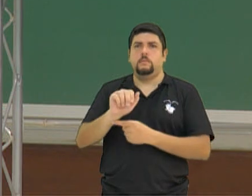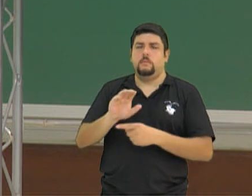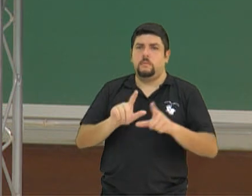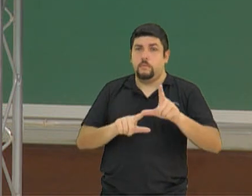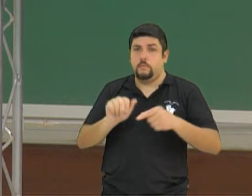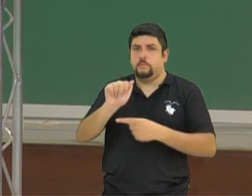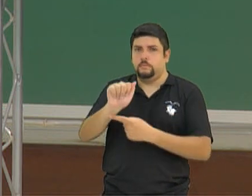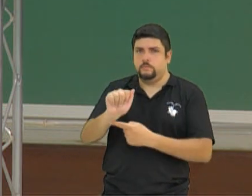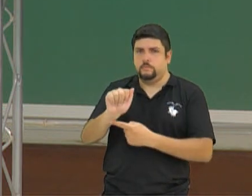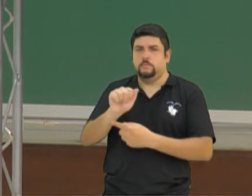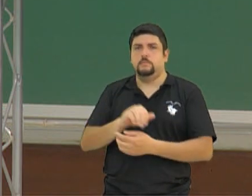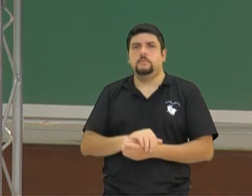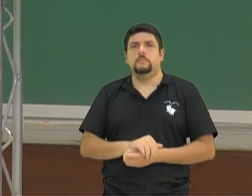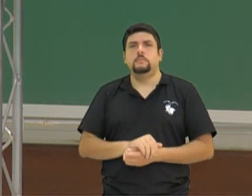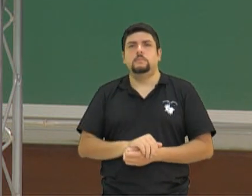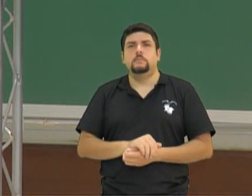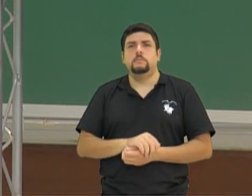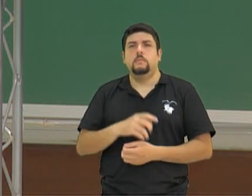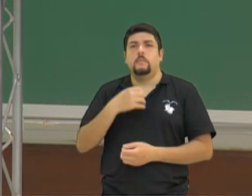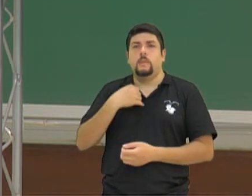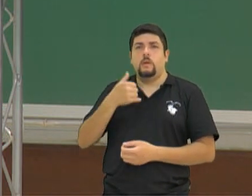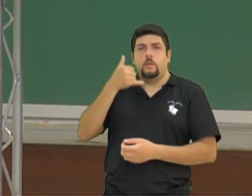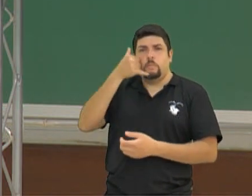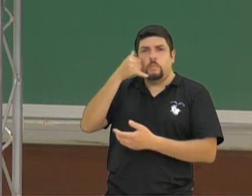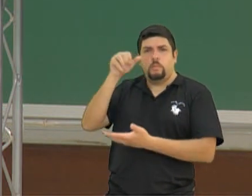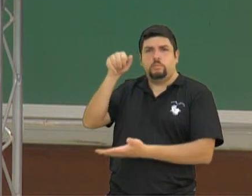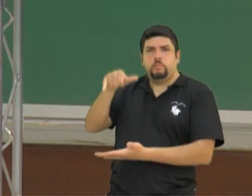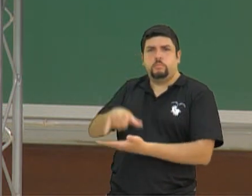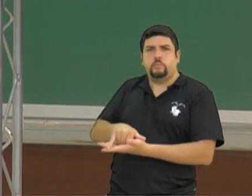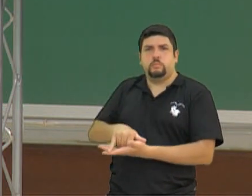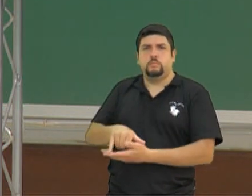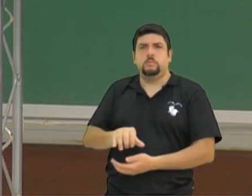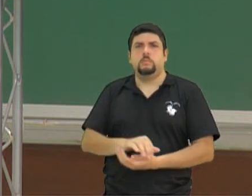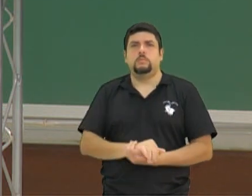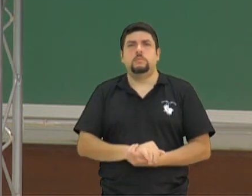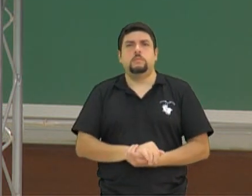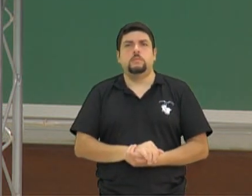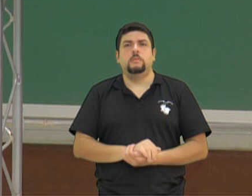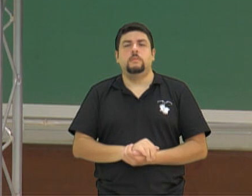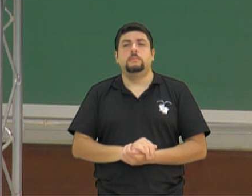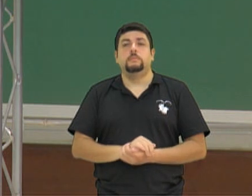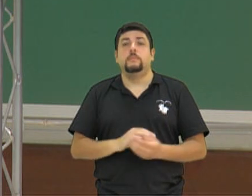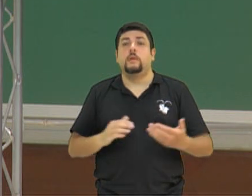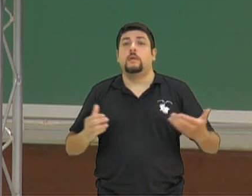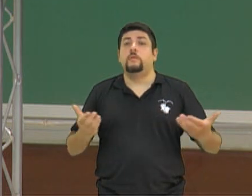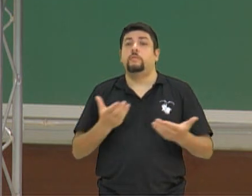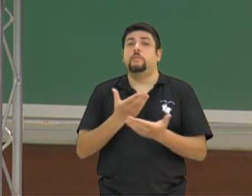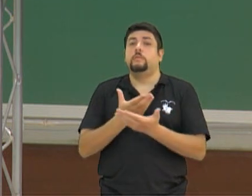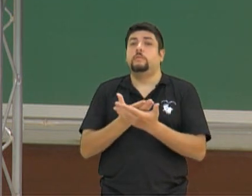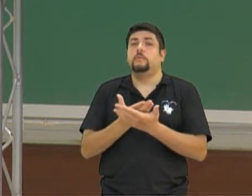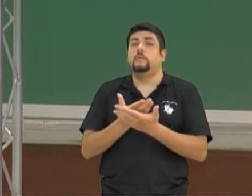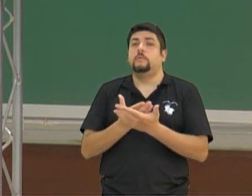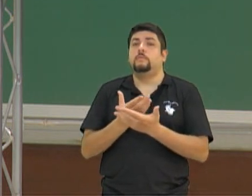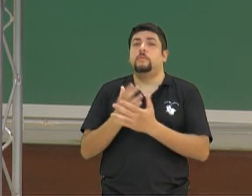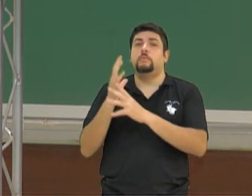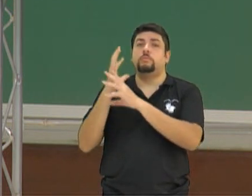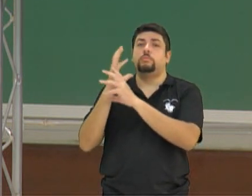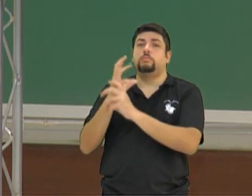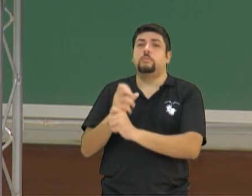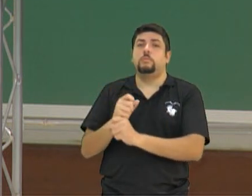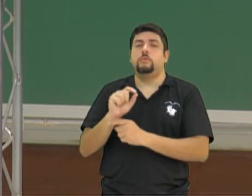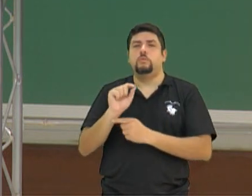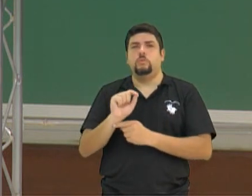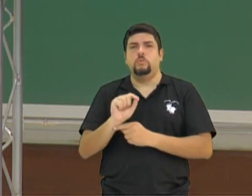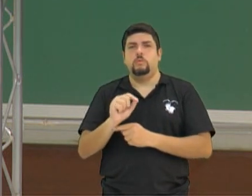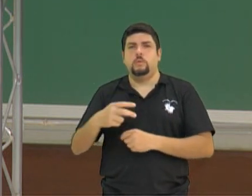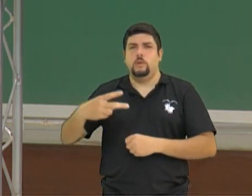phone. Eu desligaria o meu telefone. Beleza? E aí, o que a gente conversou na aula de hoje? Focamos mais na